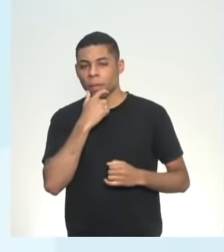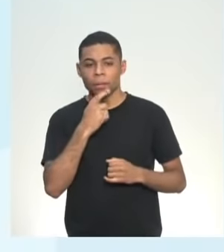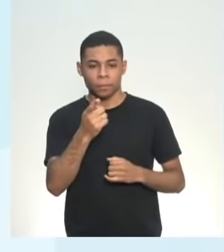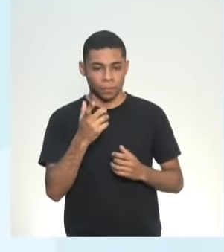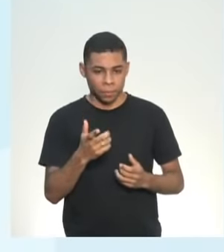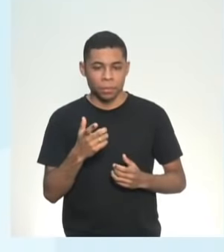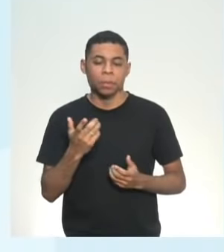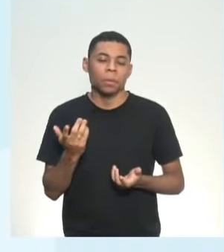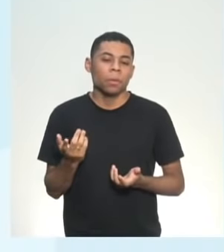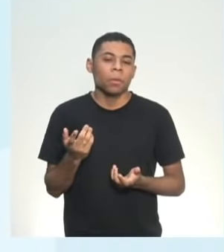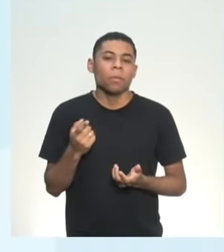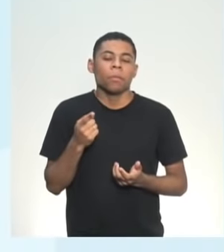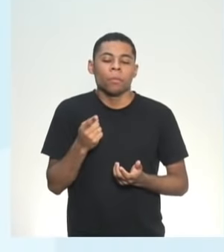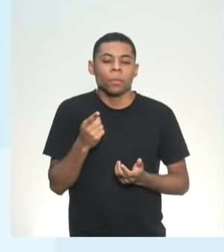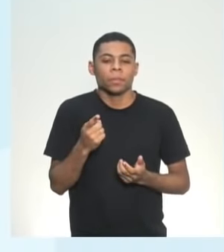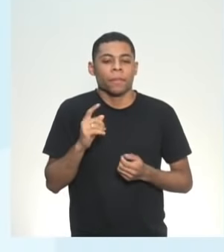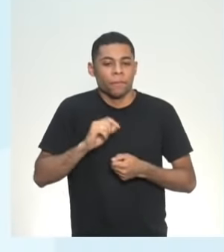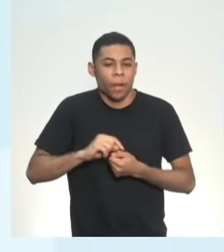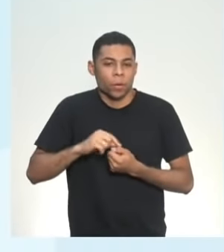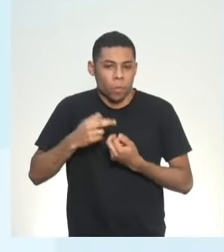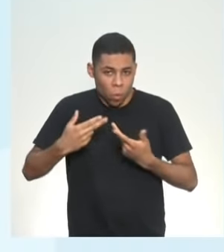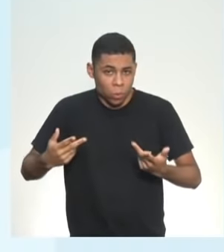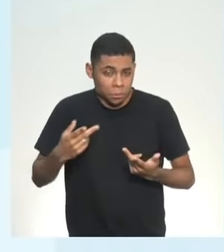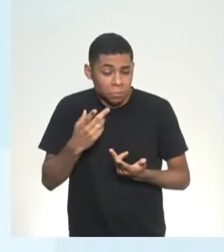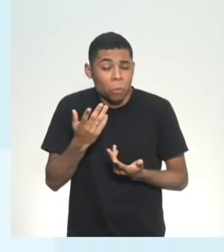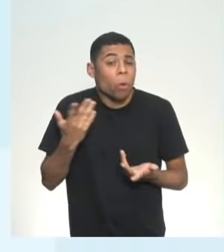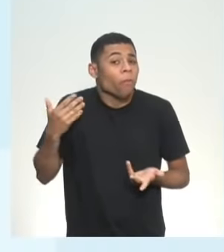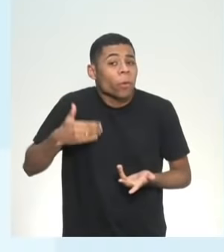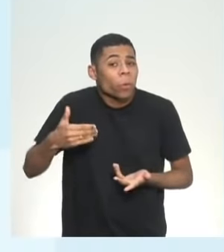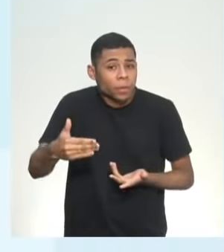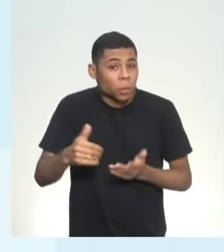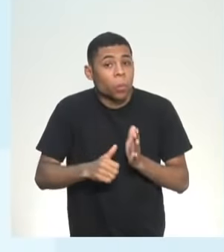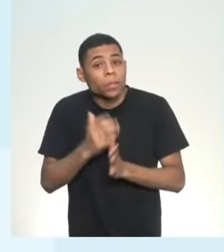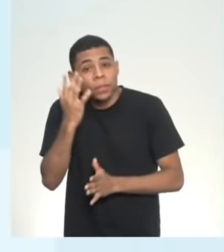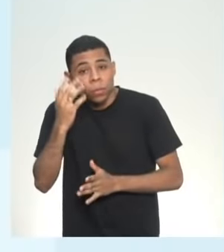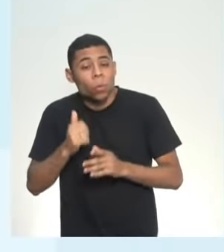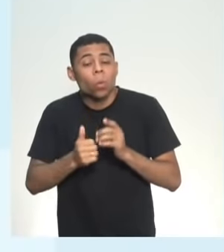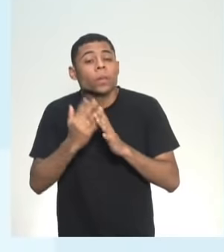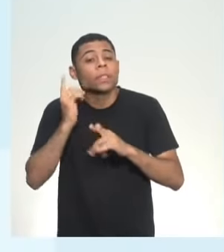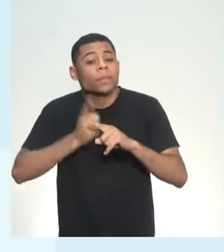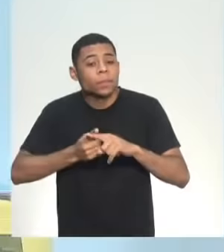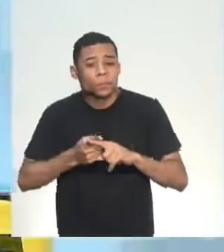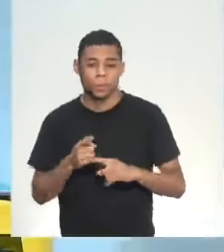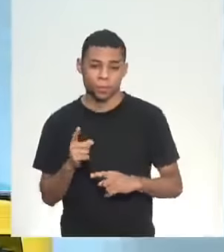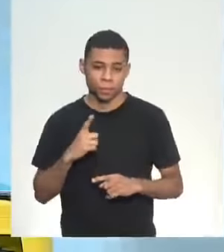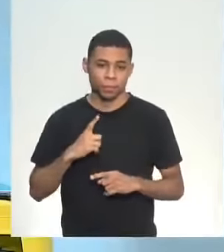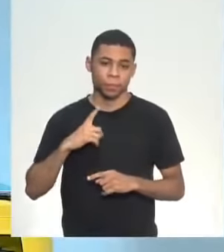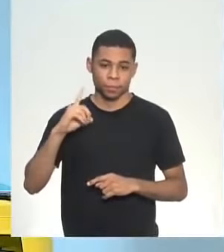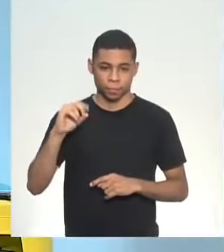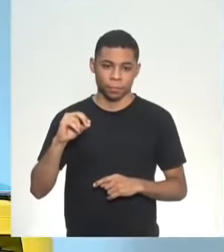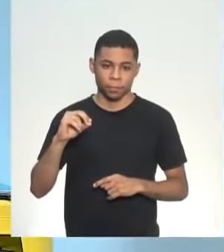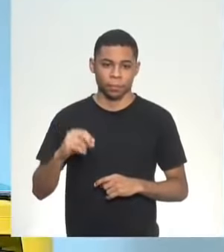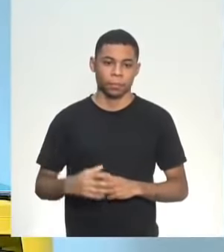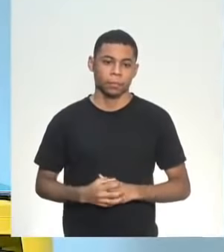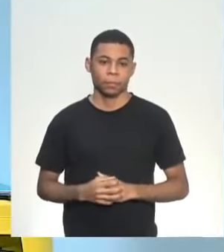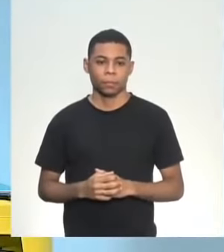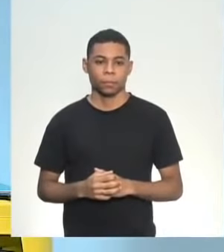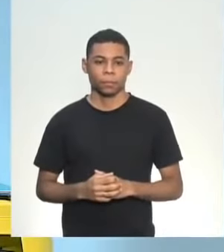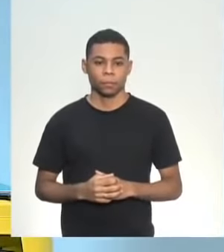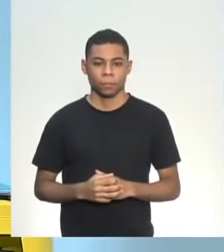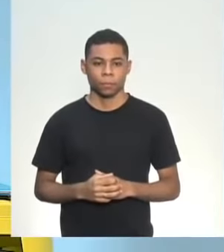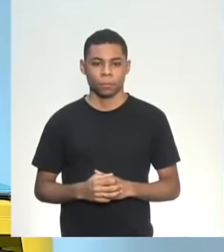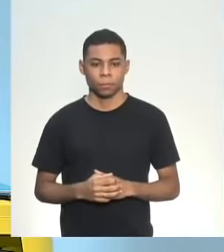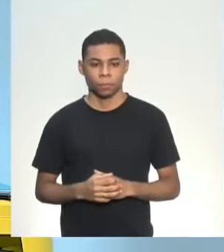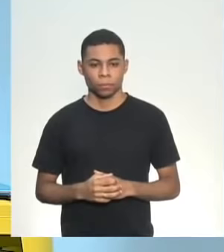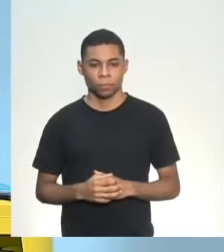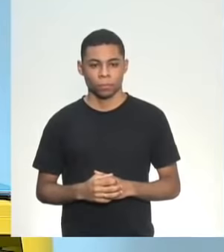quiser perguntar Com que frequência você faz alguma coisa é só você colocar o Robson e aí você usa o Dudu porque a gente tá fazendo uma pergunta no presente